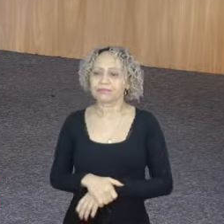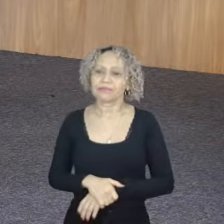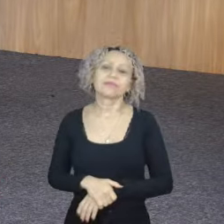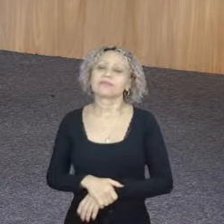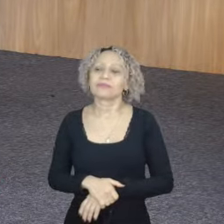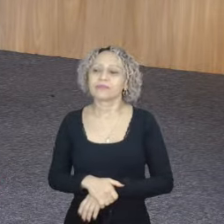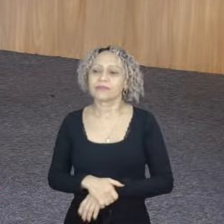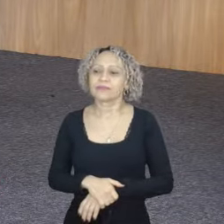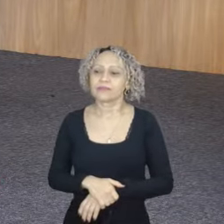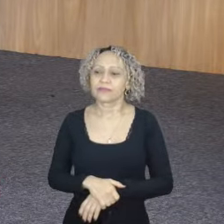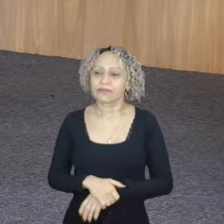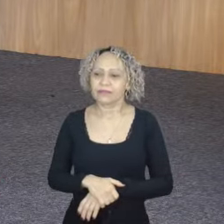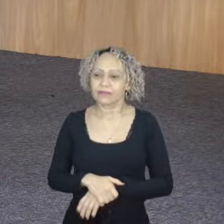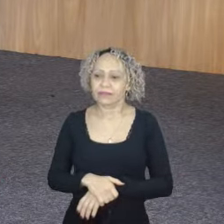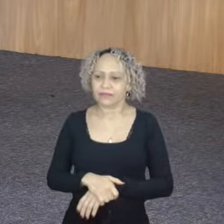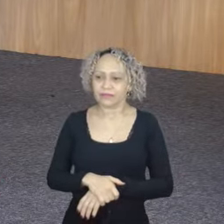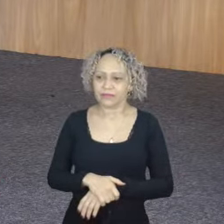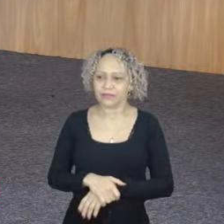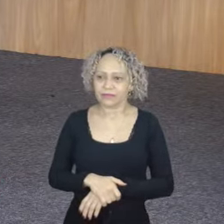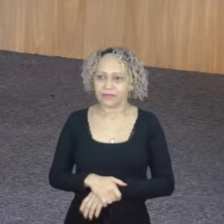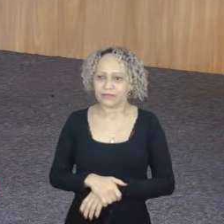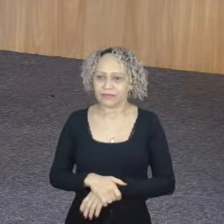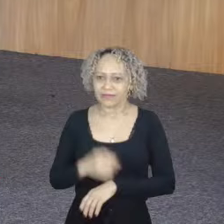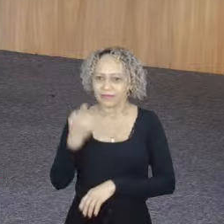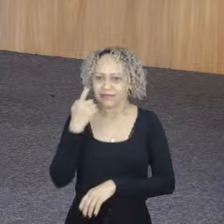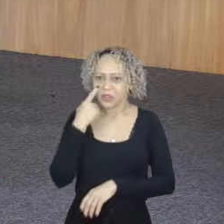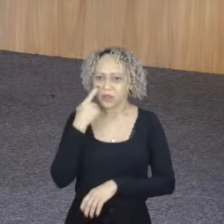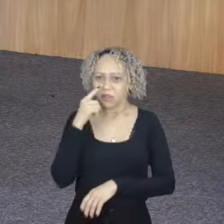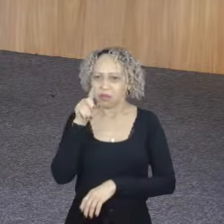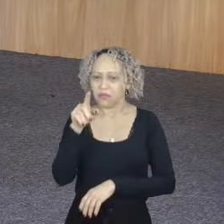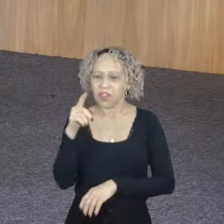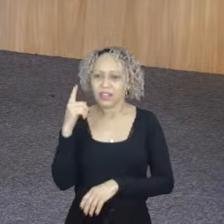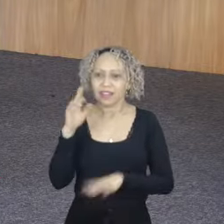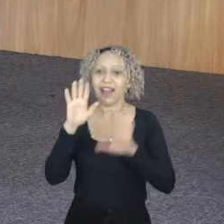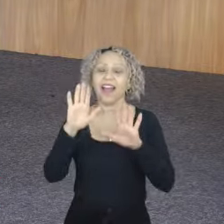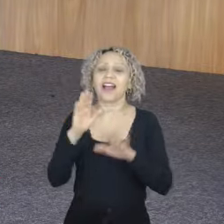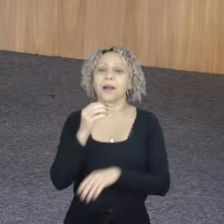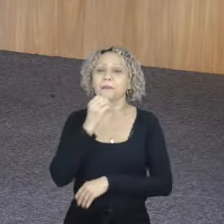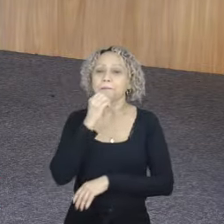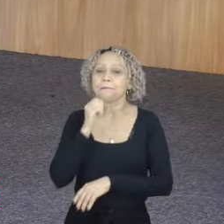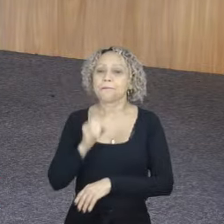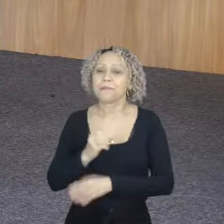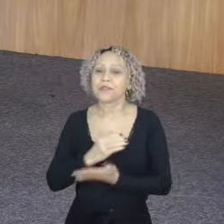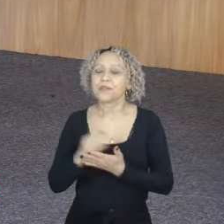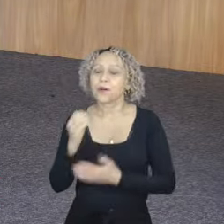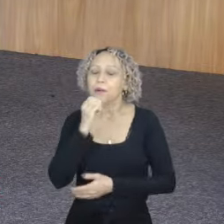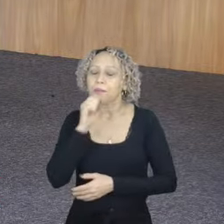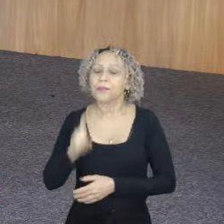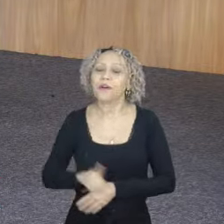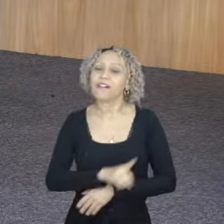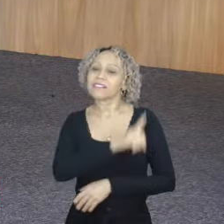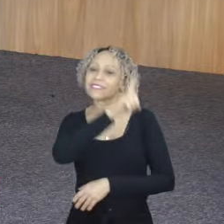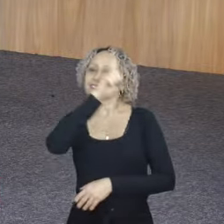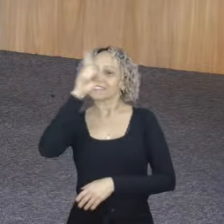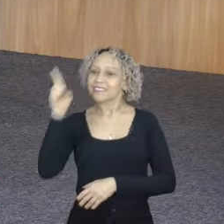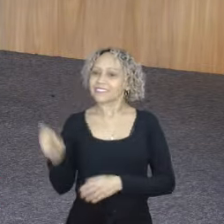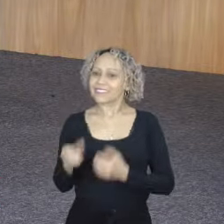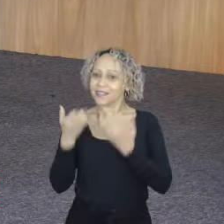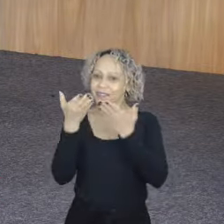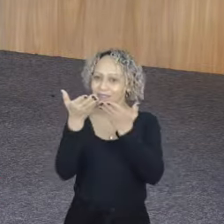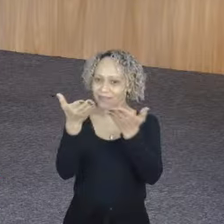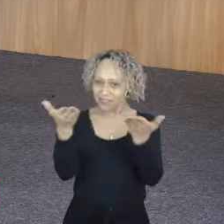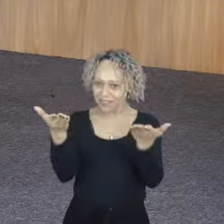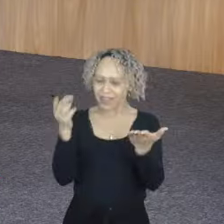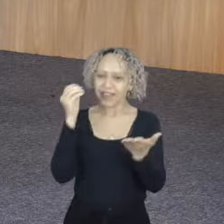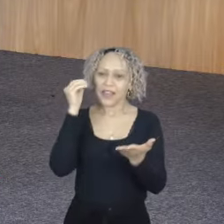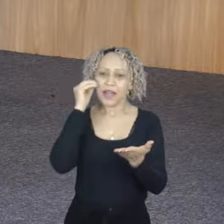Eu não estou ouvindo, Márcio. Eu só estou vendo o secretário. Bom dia para você, Amanda. E bom Agora dia sim. também para